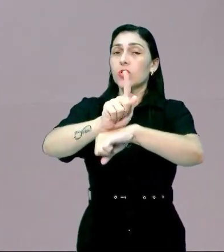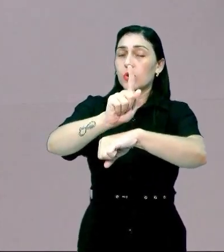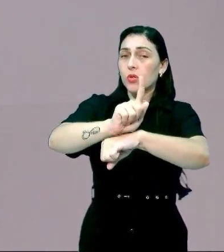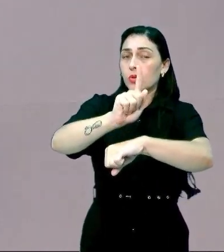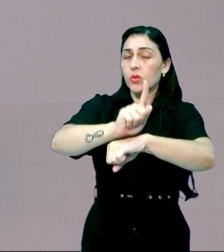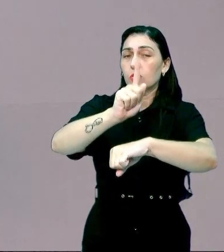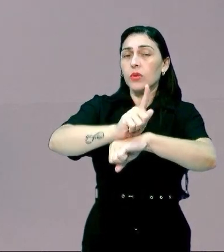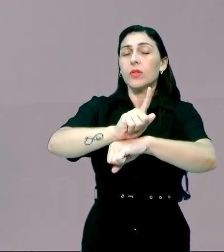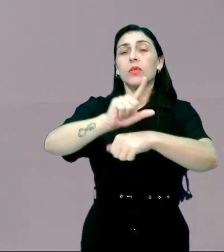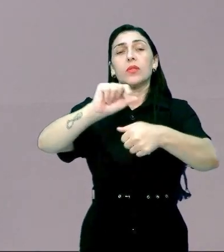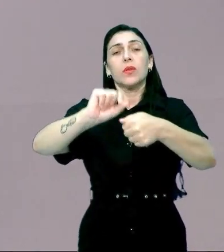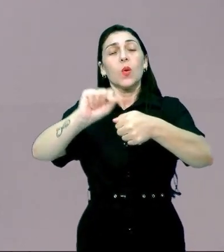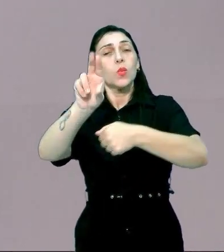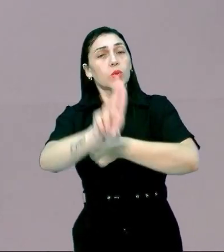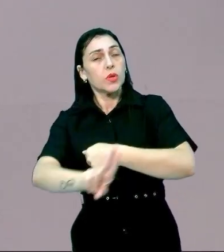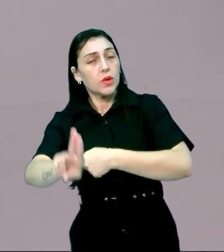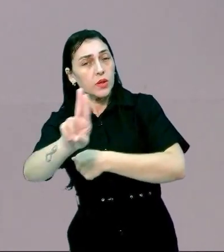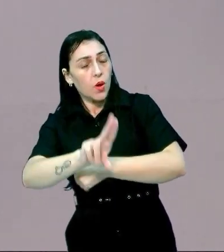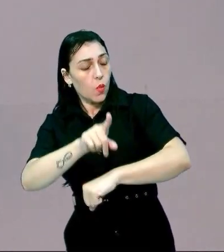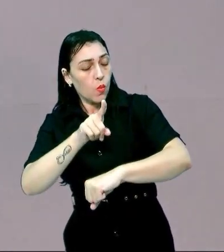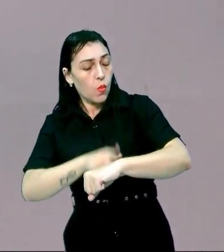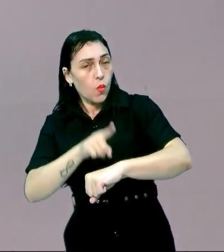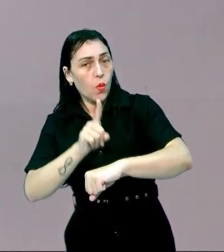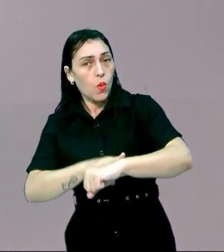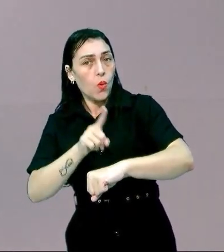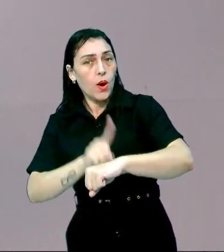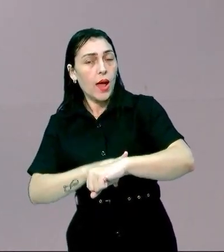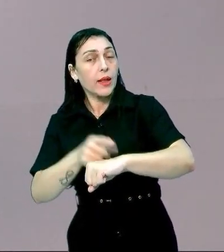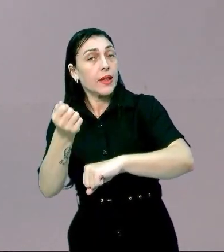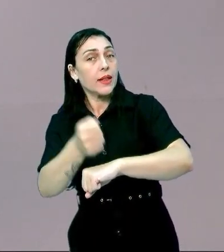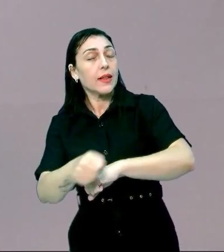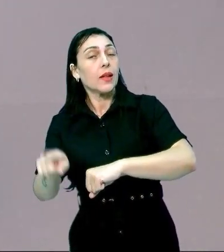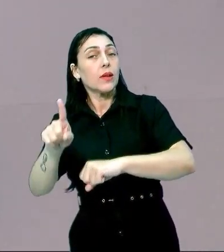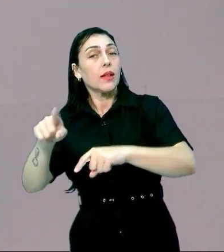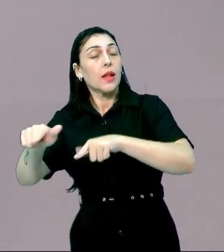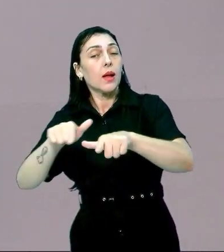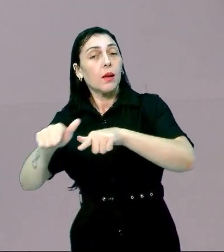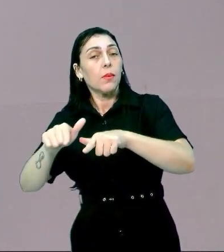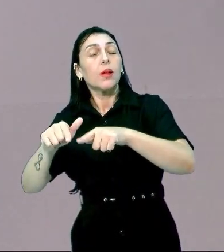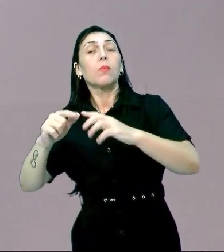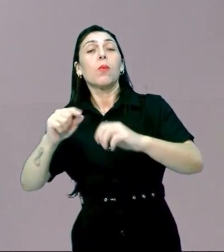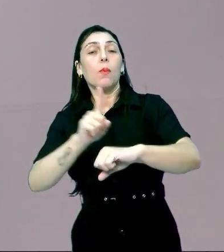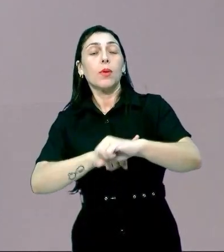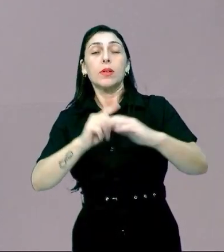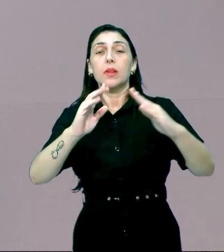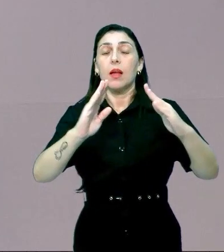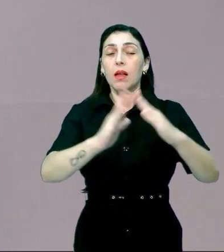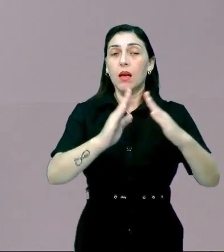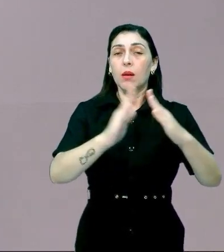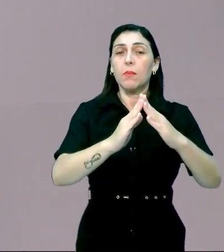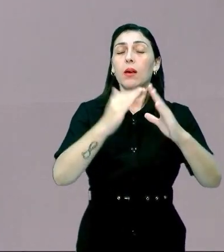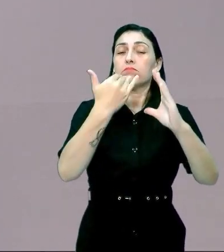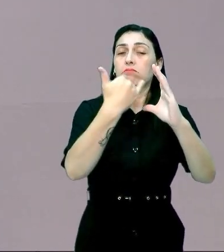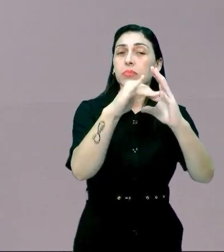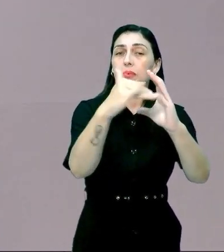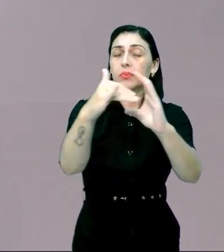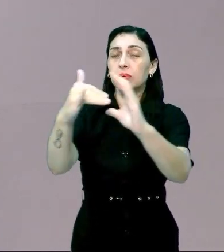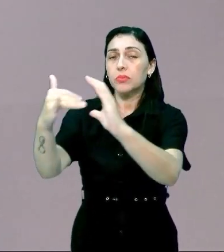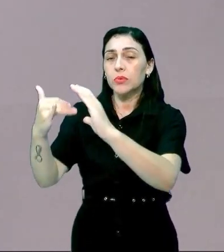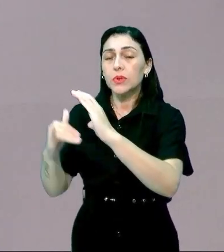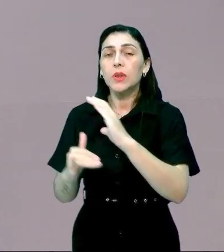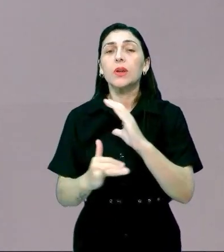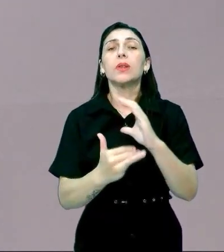gestores acabam utilizando o horário do não trabalho para a transmissão de comandos,